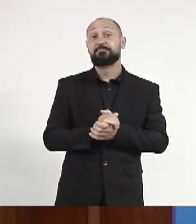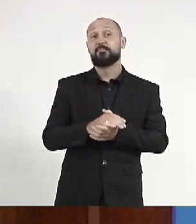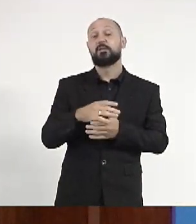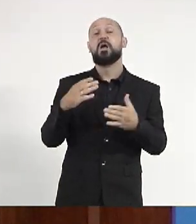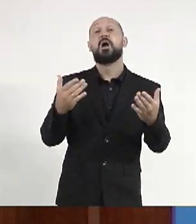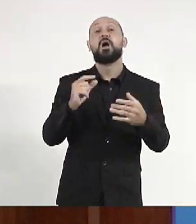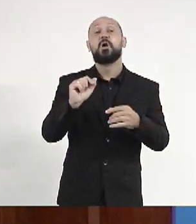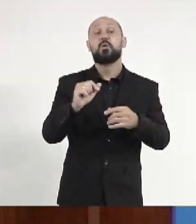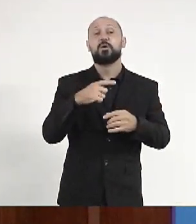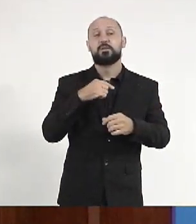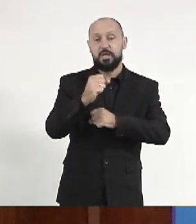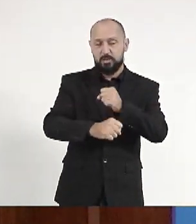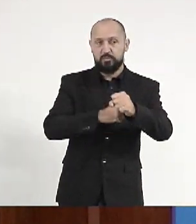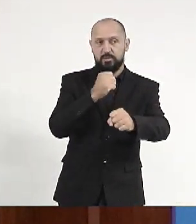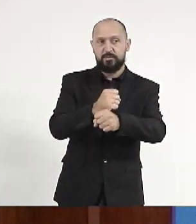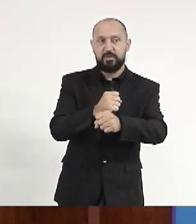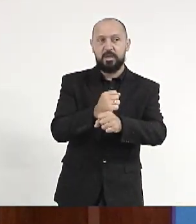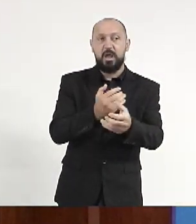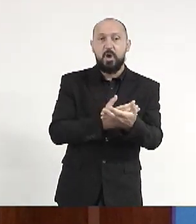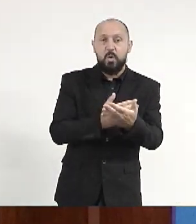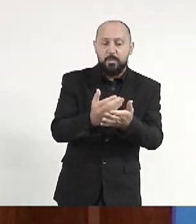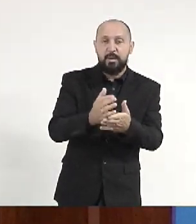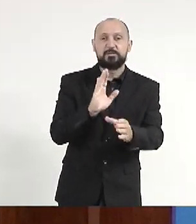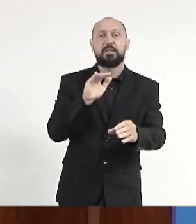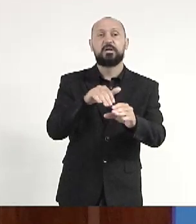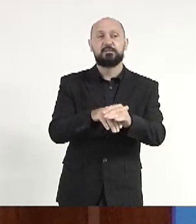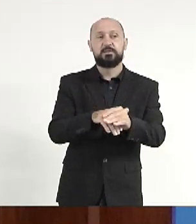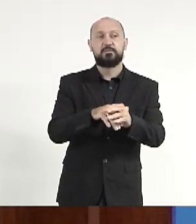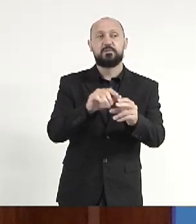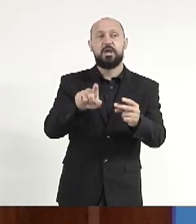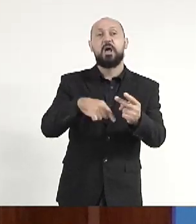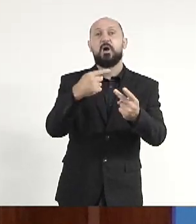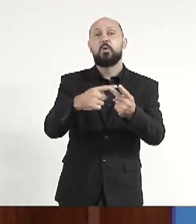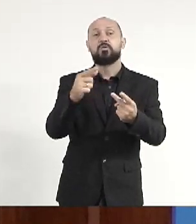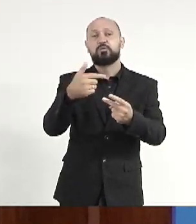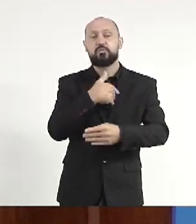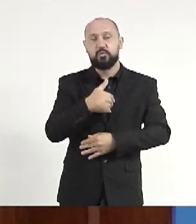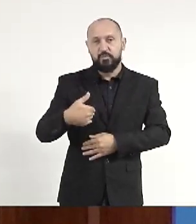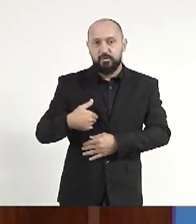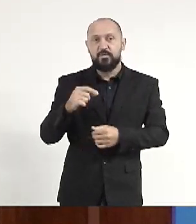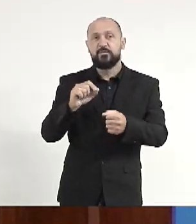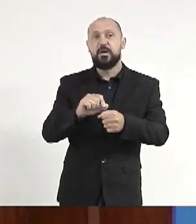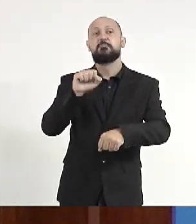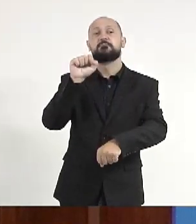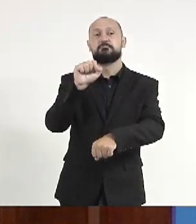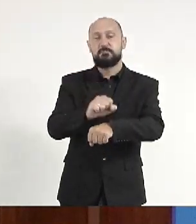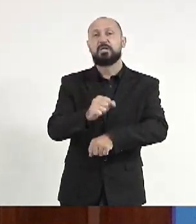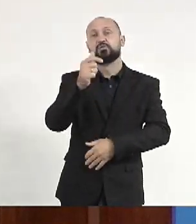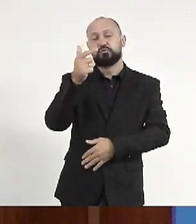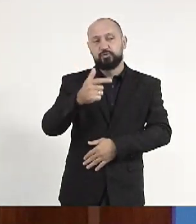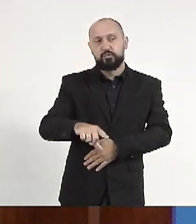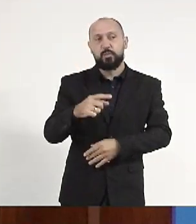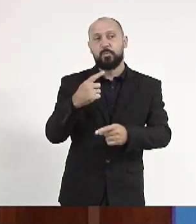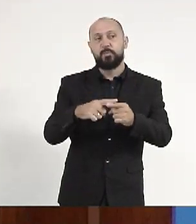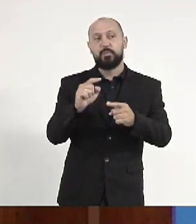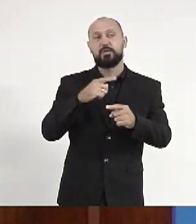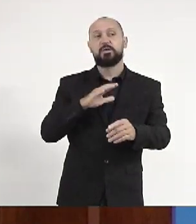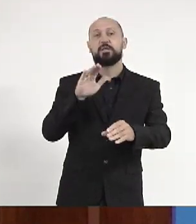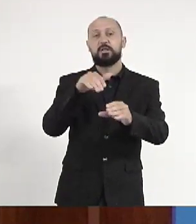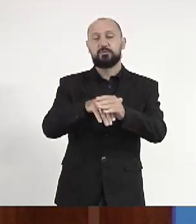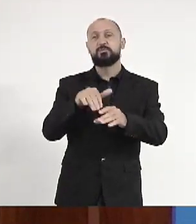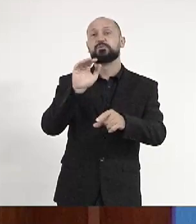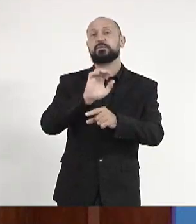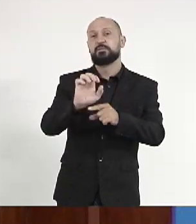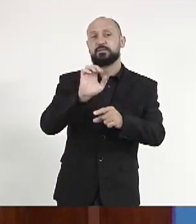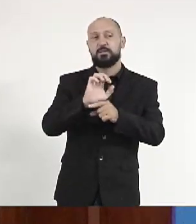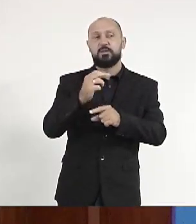Passa agora, nós temos o ano que vem. Quando entra a eleição, a próxima eleição governamental, paralisa também, porque está em eleição do